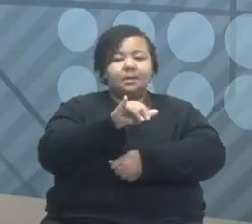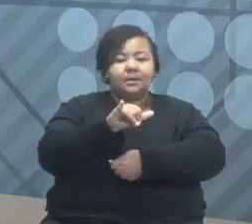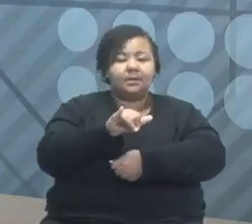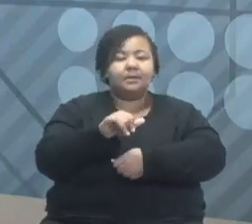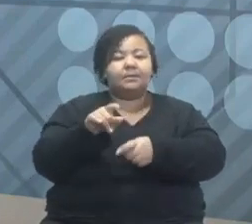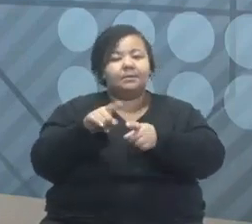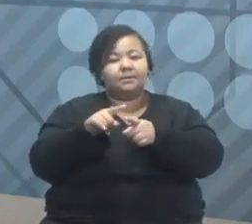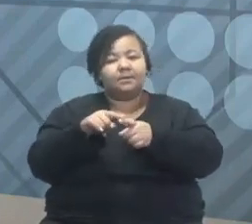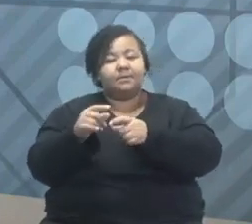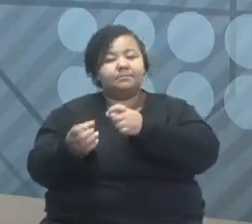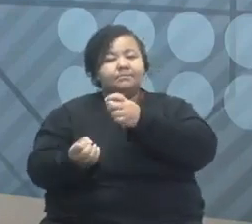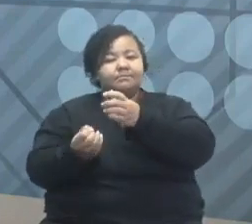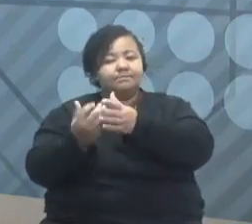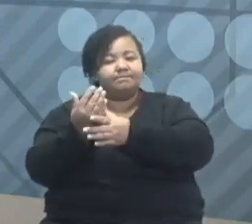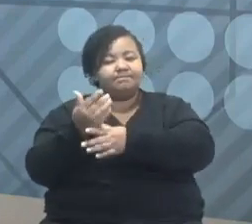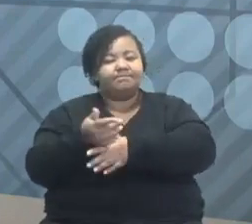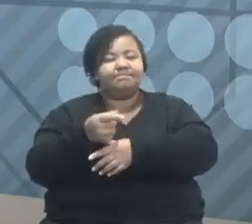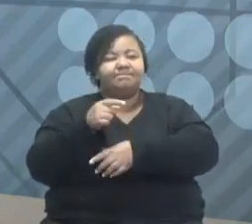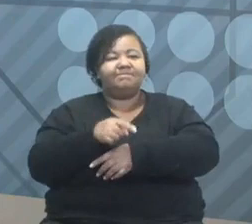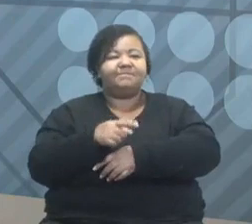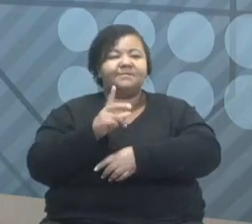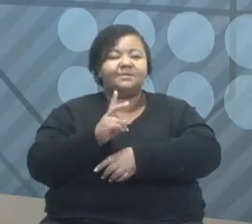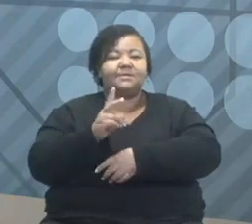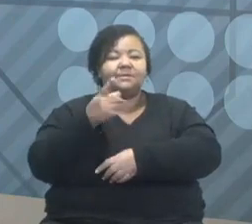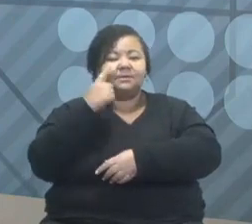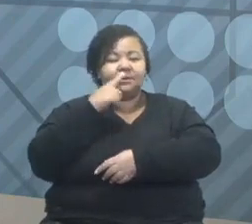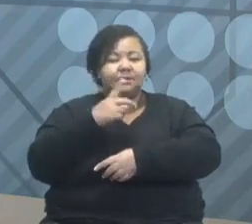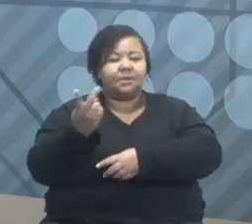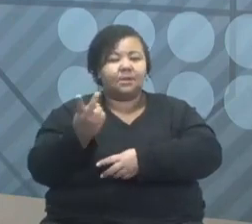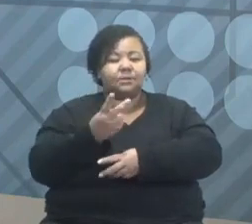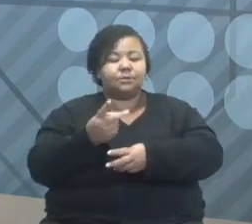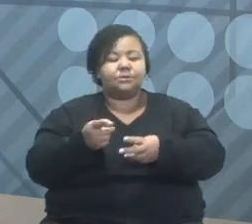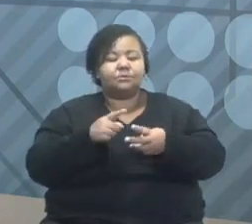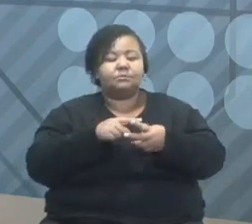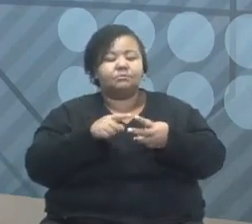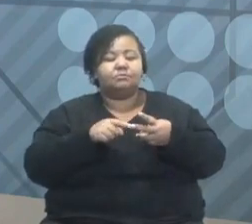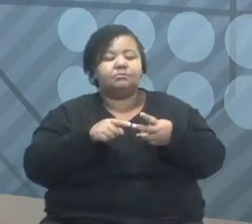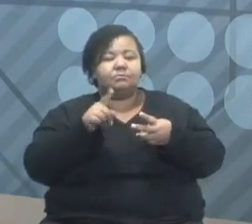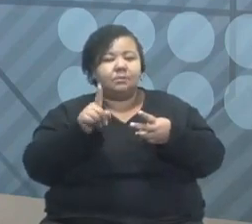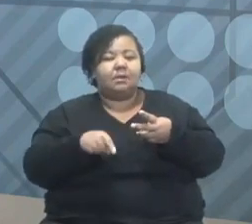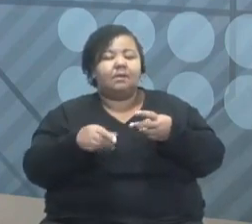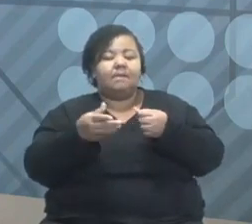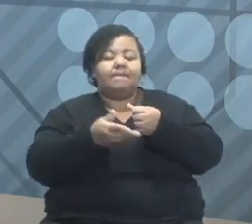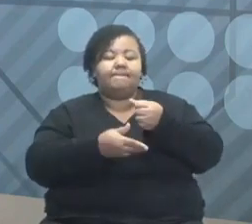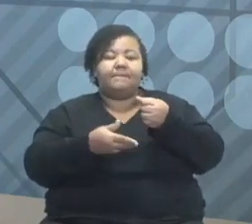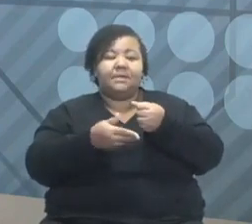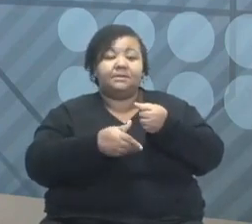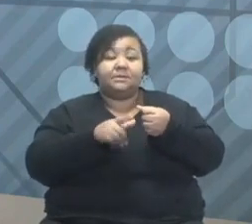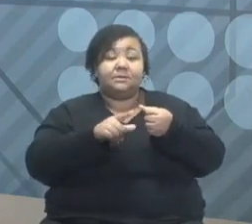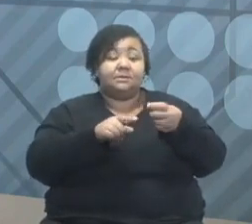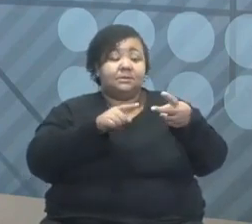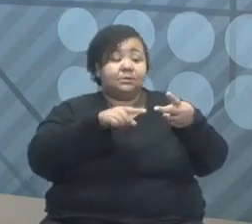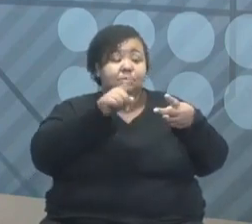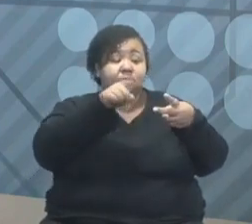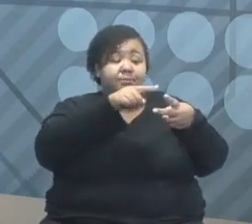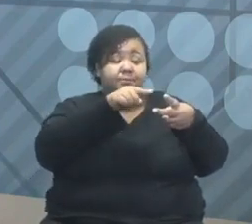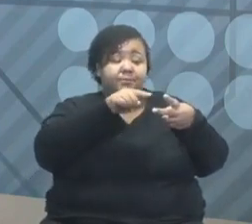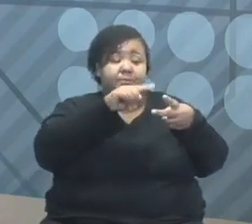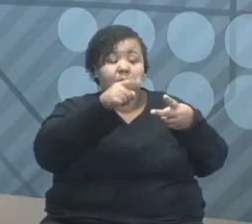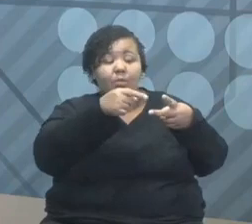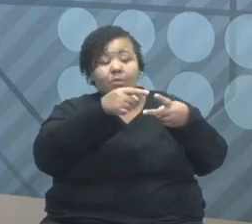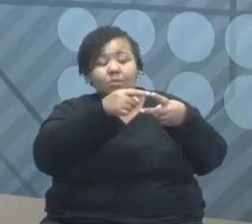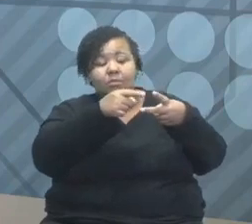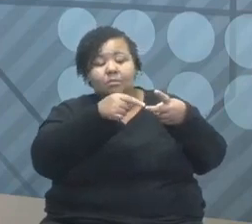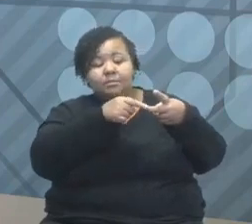que gerar. Então, a gente sempre tem que trabalhar com essas duas condições para ter uma base. Se falhar uma delas ou